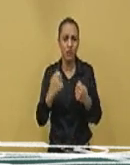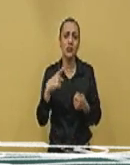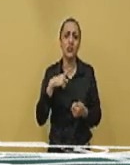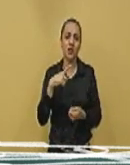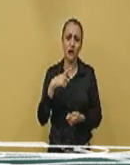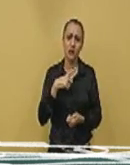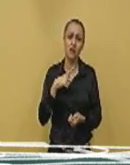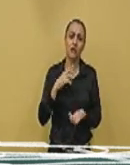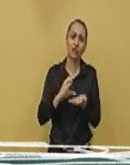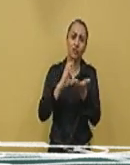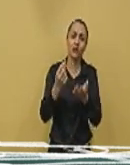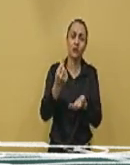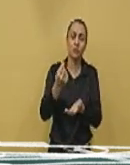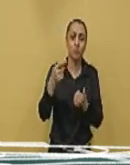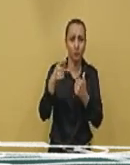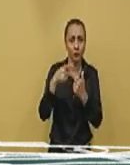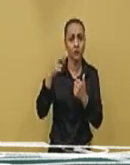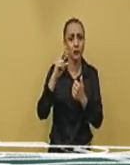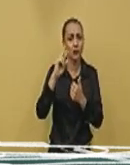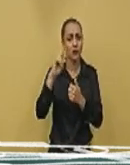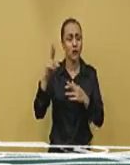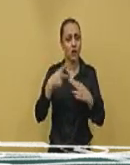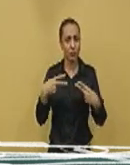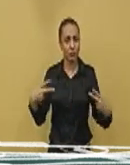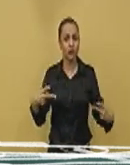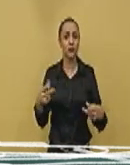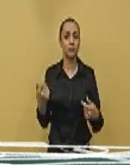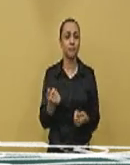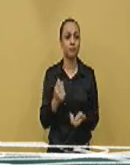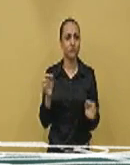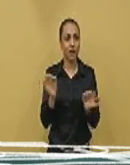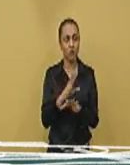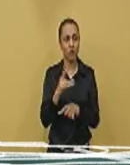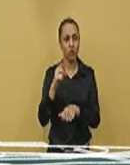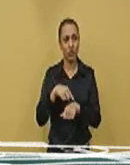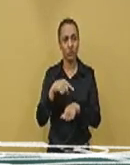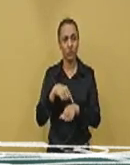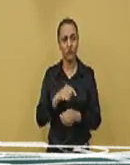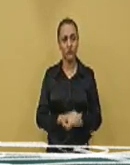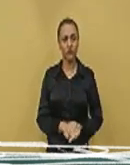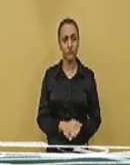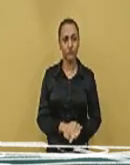pesquisa de pós-graduação, fundamentalmente para os pesquisadores. Terminou o seu tempo, Laís.